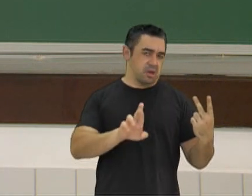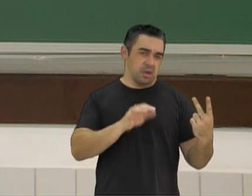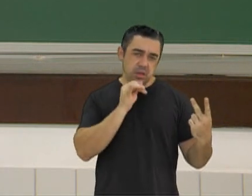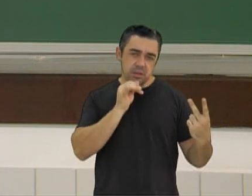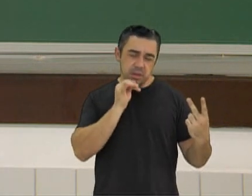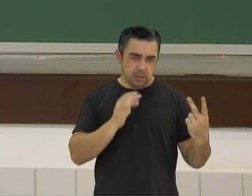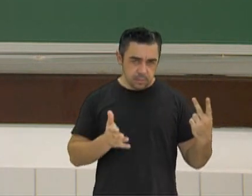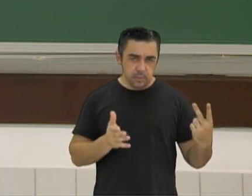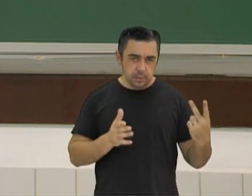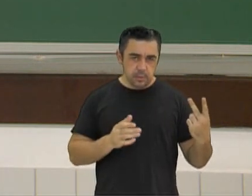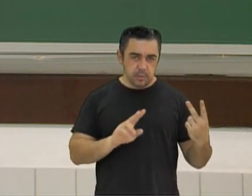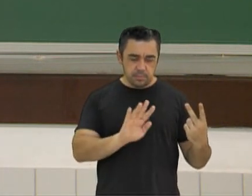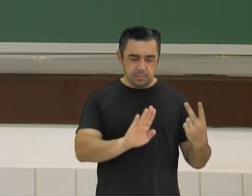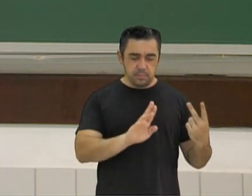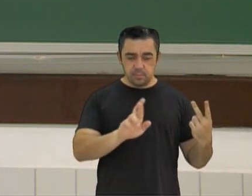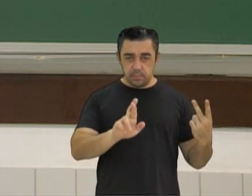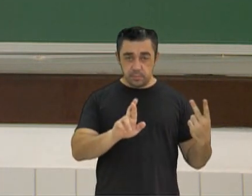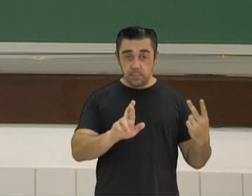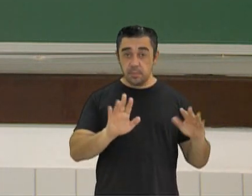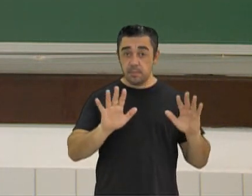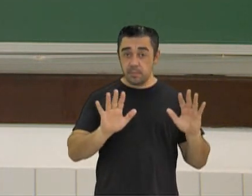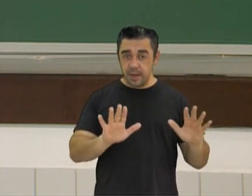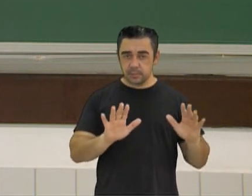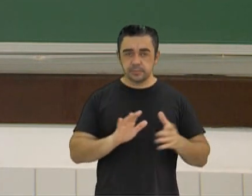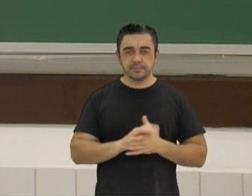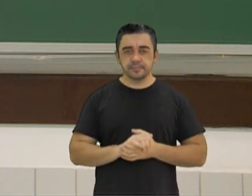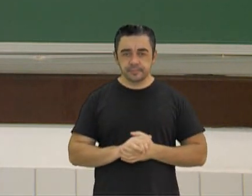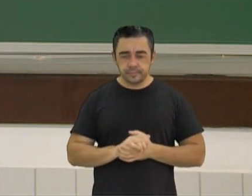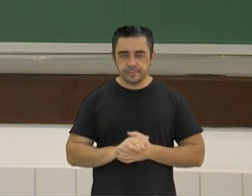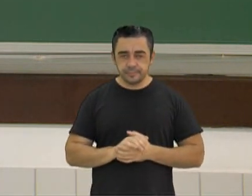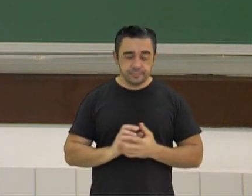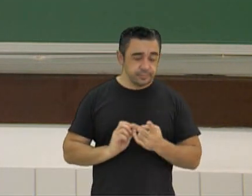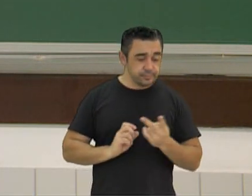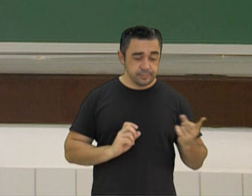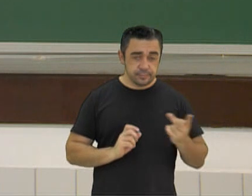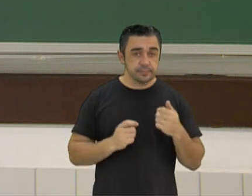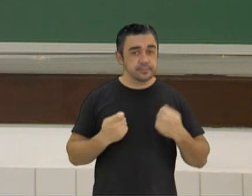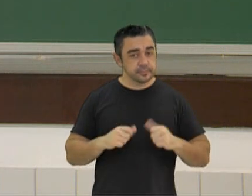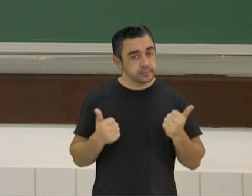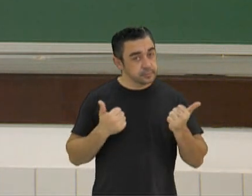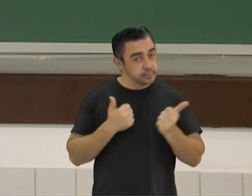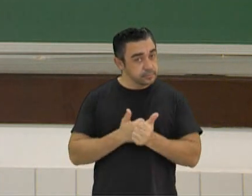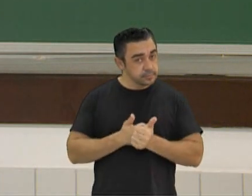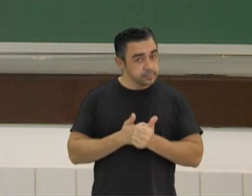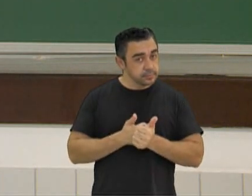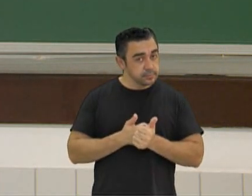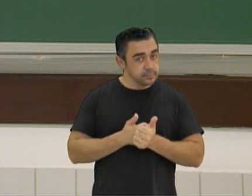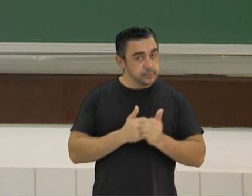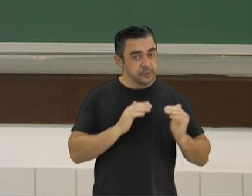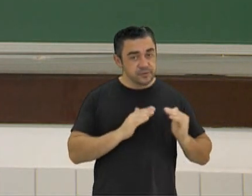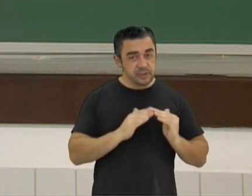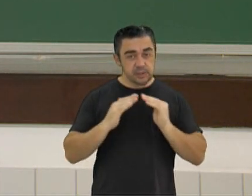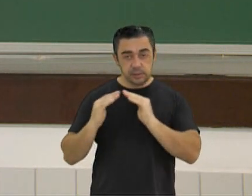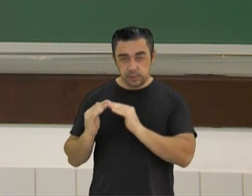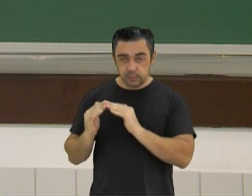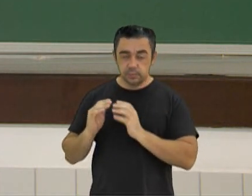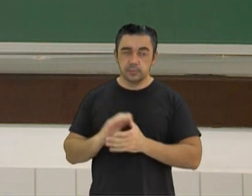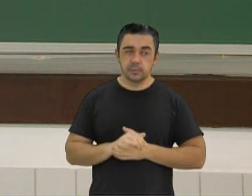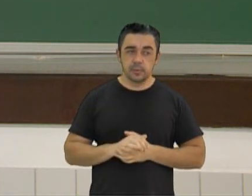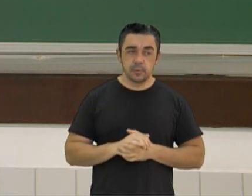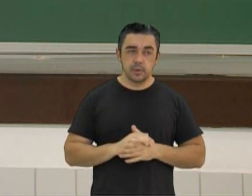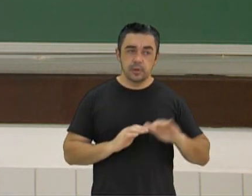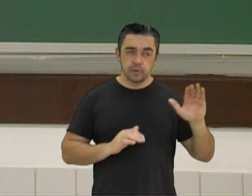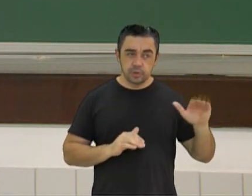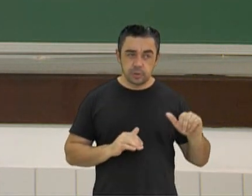halogênio, certo? Beleza? Só, né? Eles precisam estar um do ladinho do outro ali, certo, galera? Então, ó, eliminei aqui